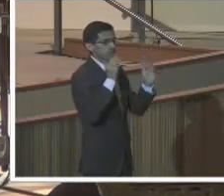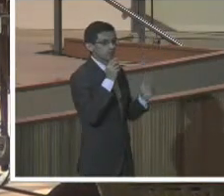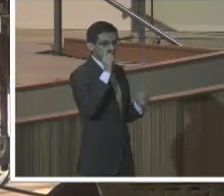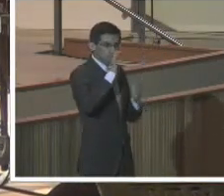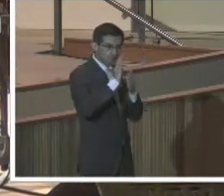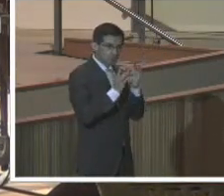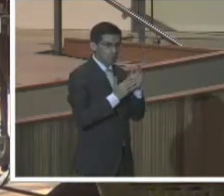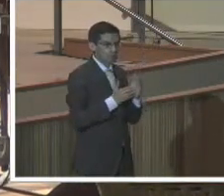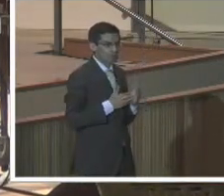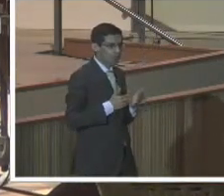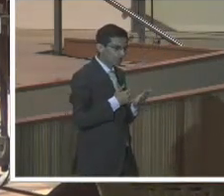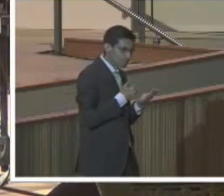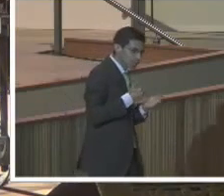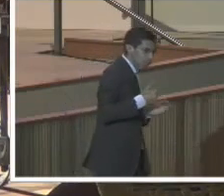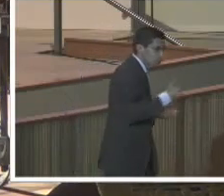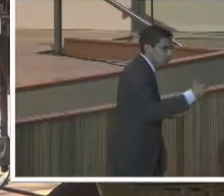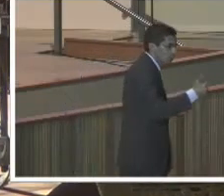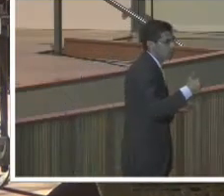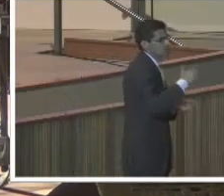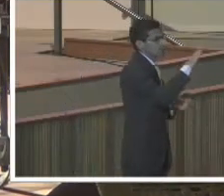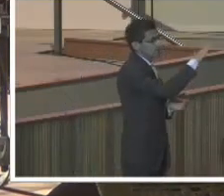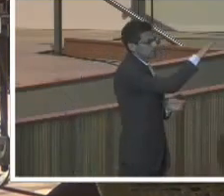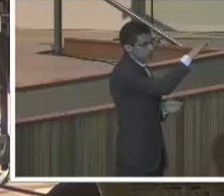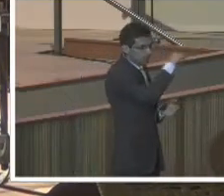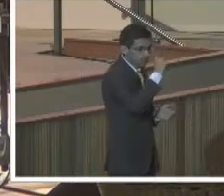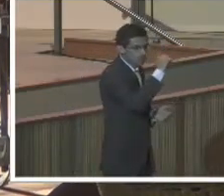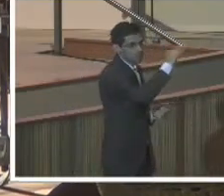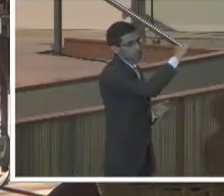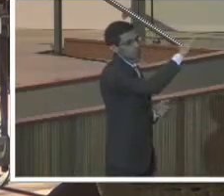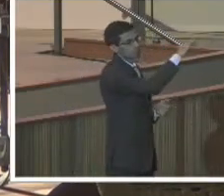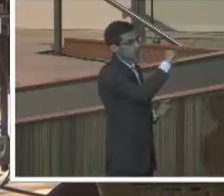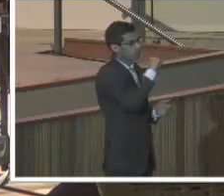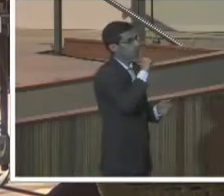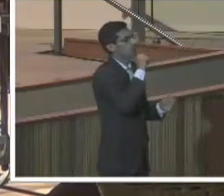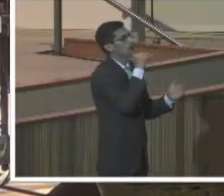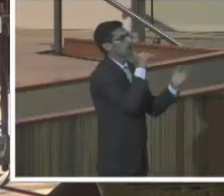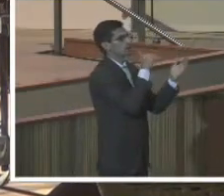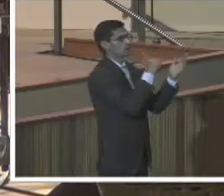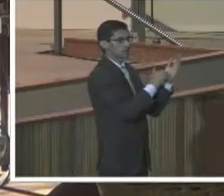continuar batendo na porta do nosso coração até o fim.